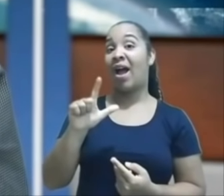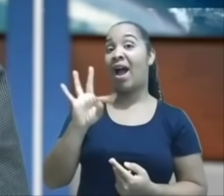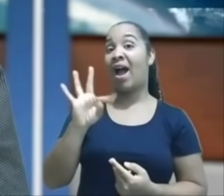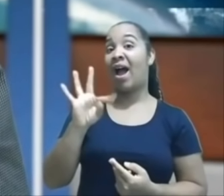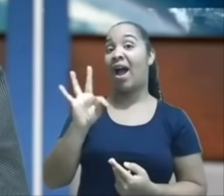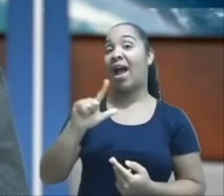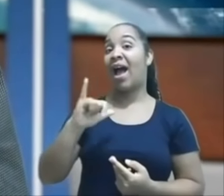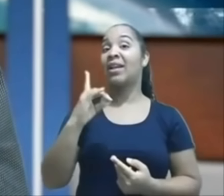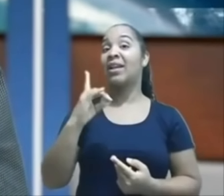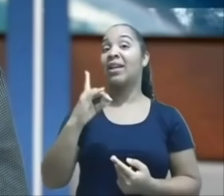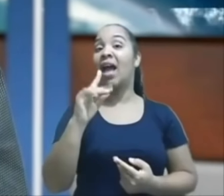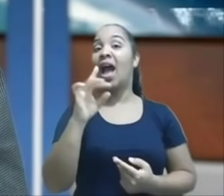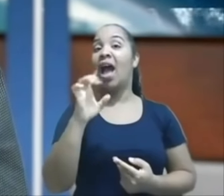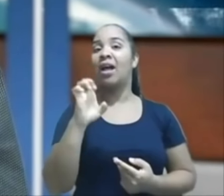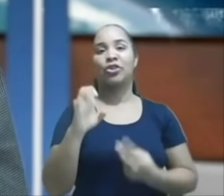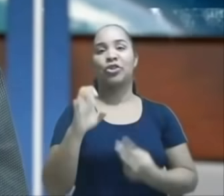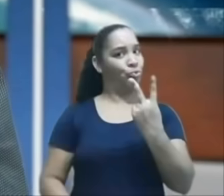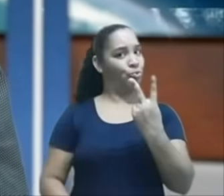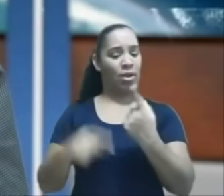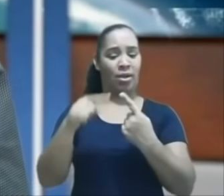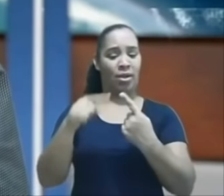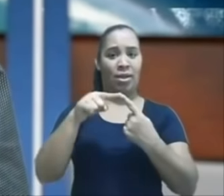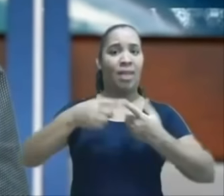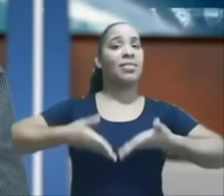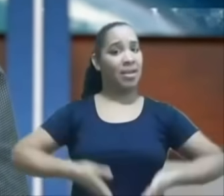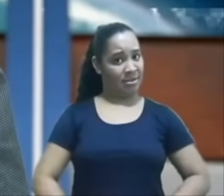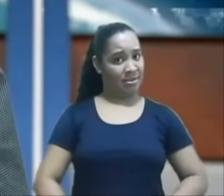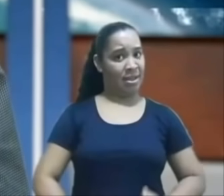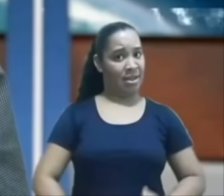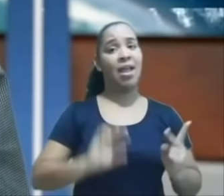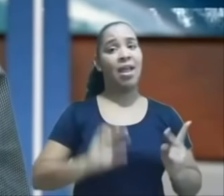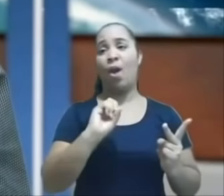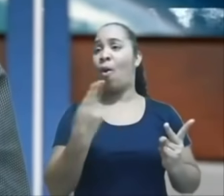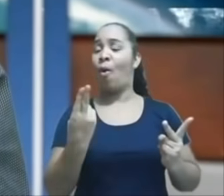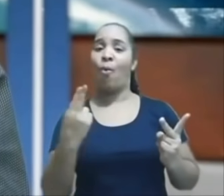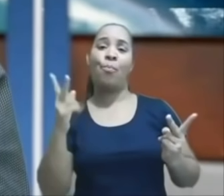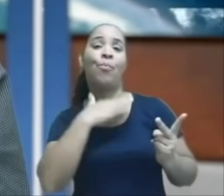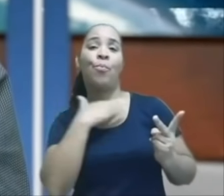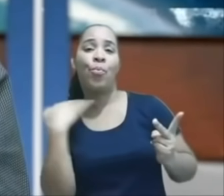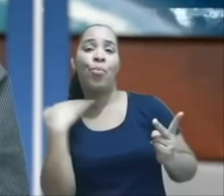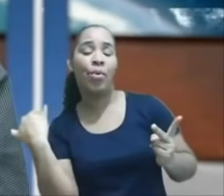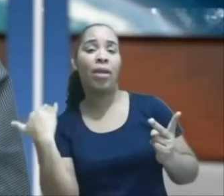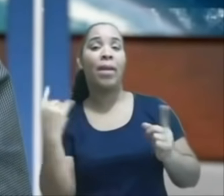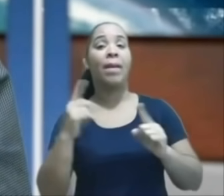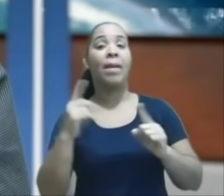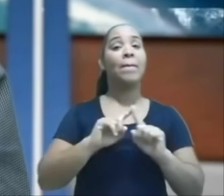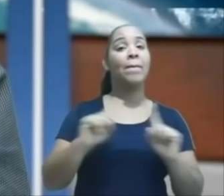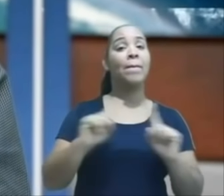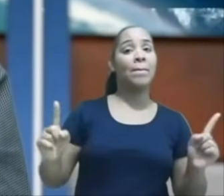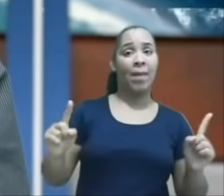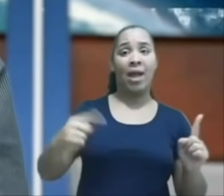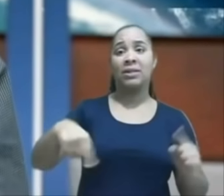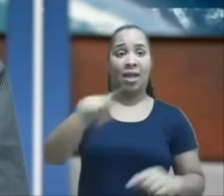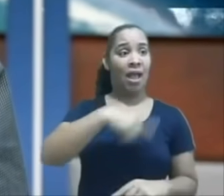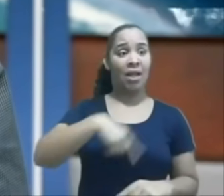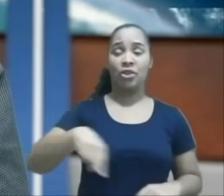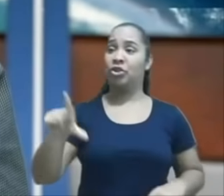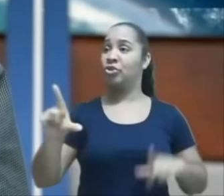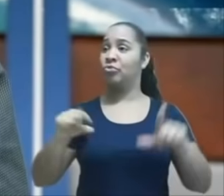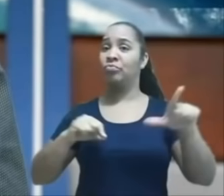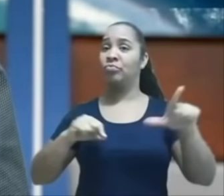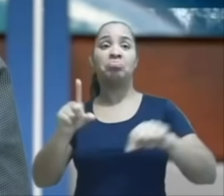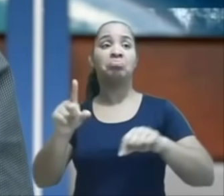nós queiramos conduzirmos. Deus não poderia interferir numa coisa que nos